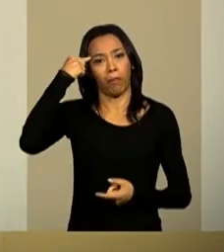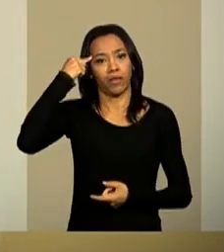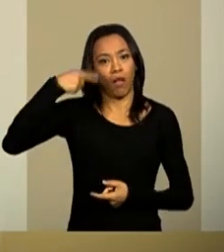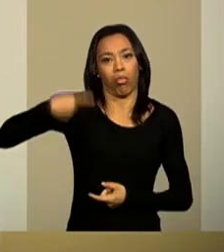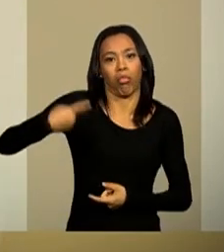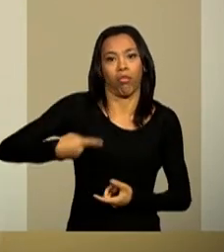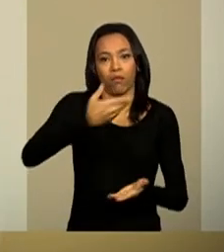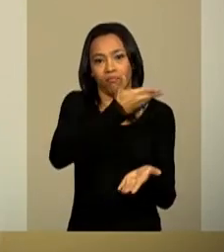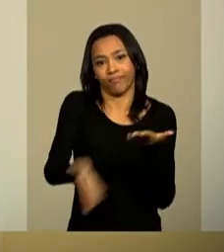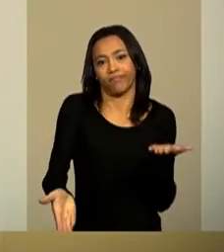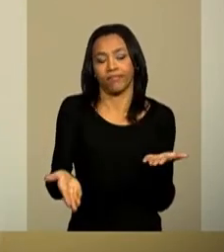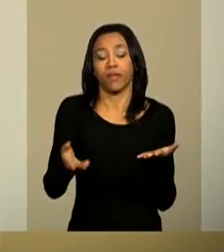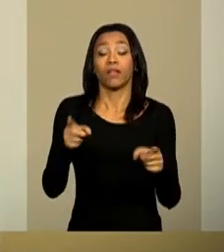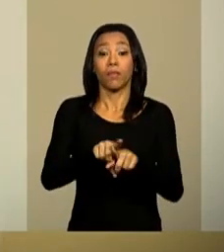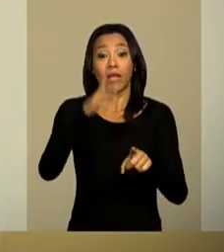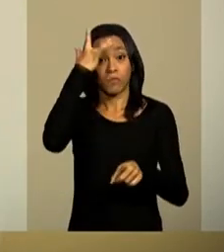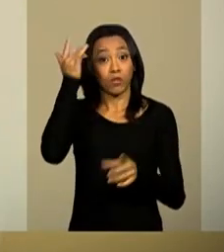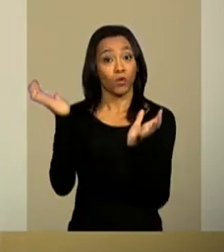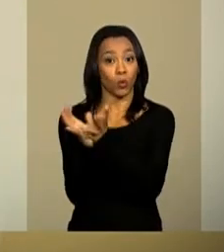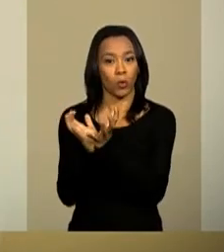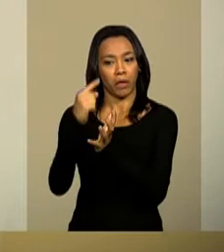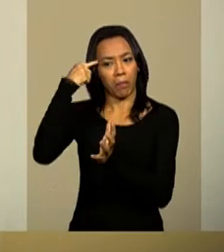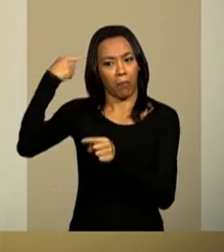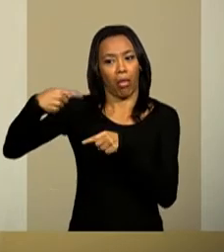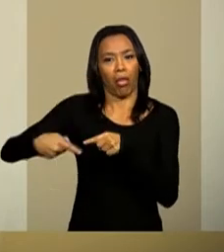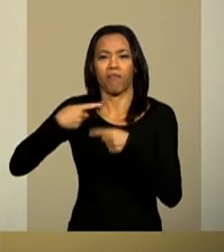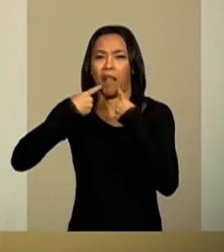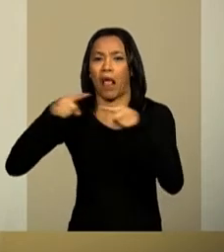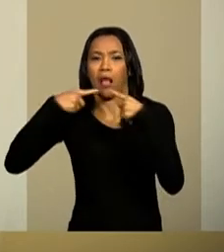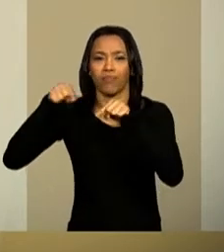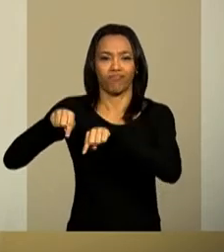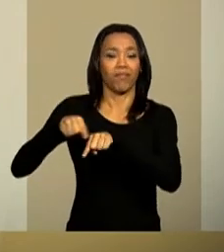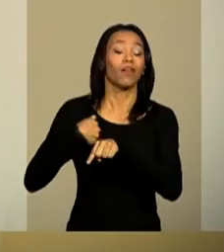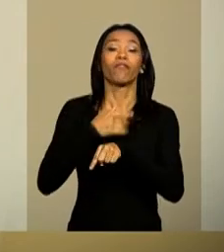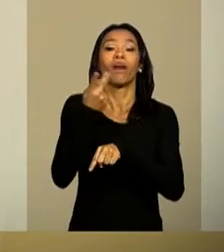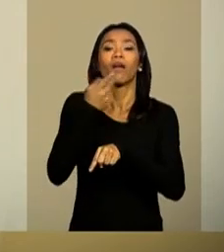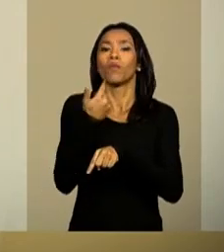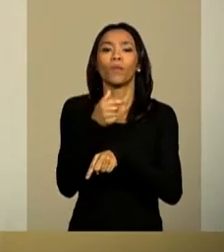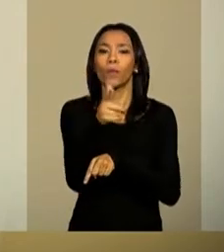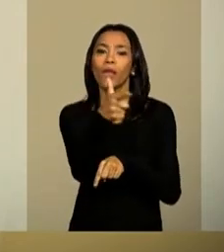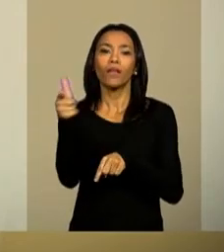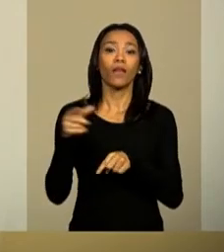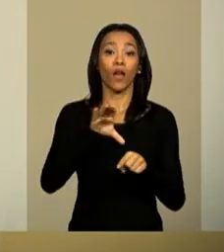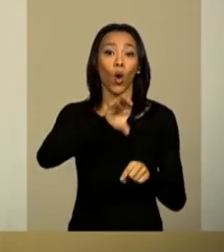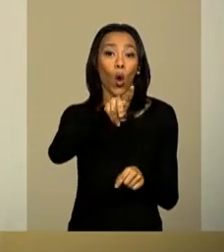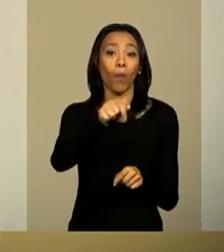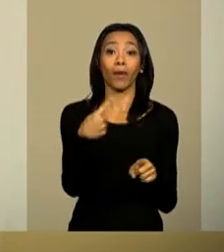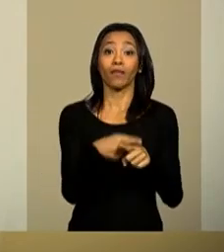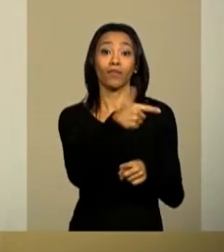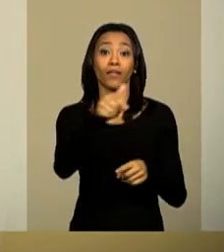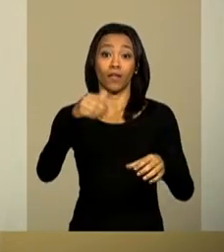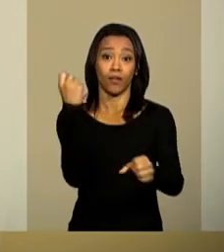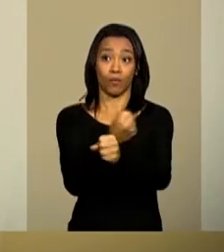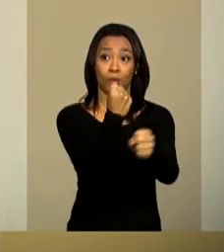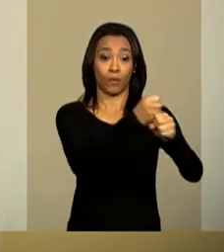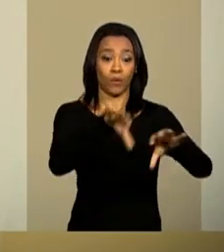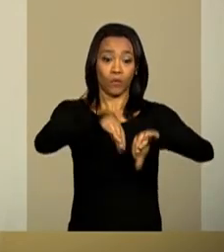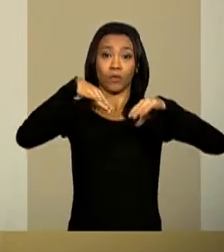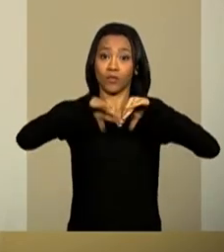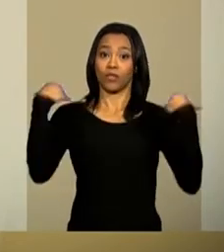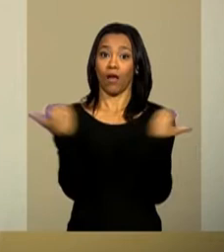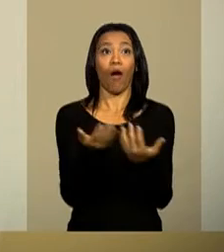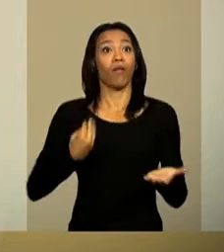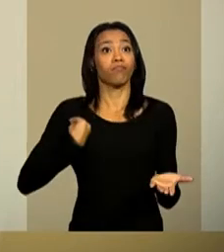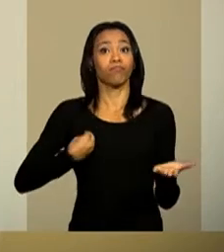ou distorções. Os pessimistas diziam que não teríamos Copa, porque não teríamos estádios. Os estádios estão